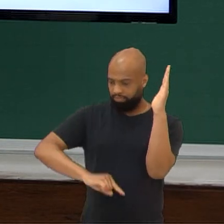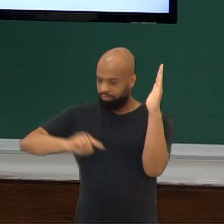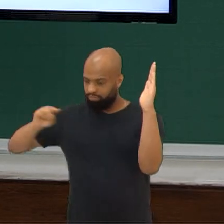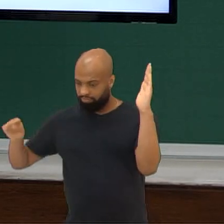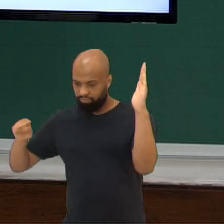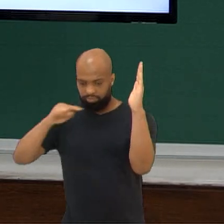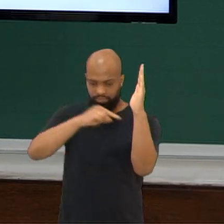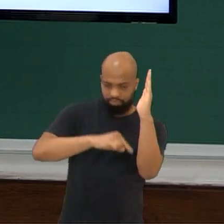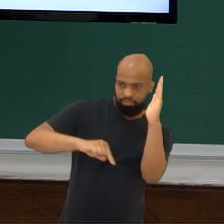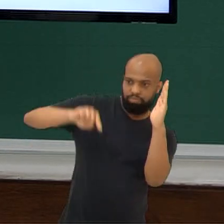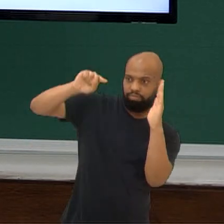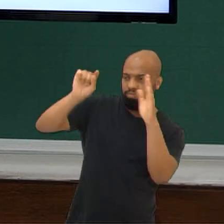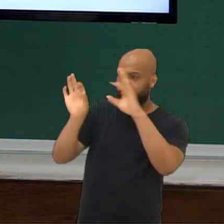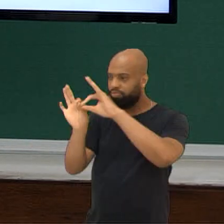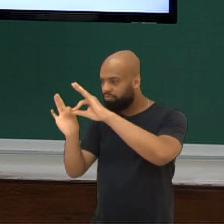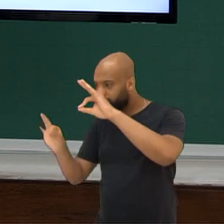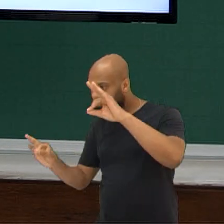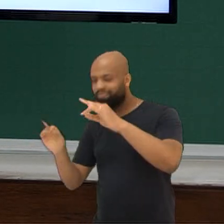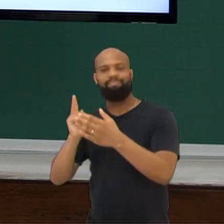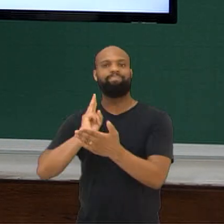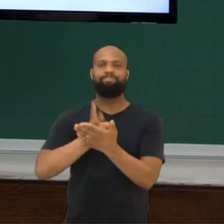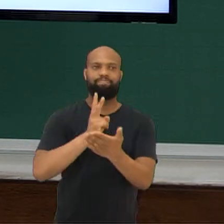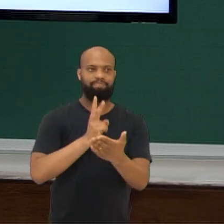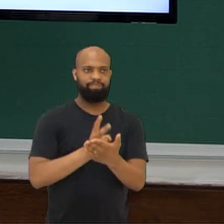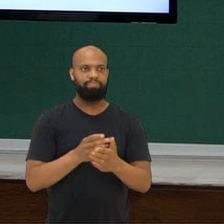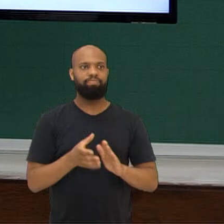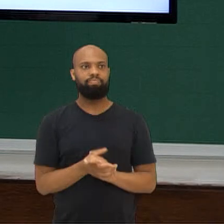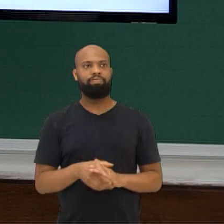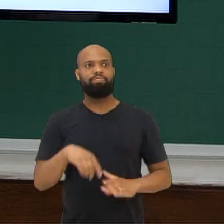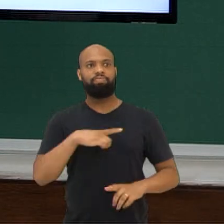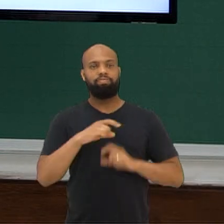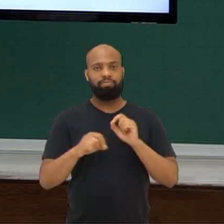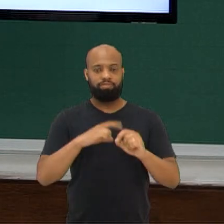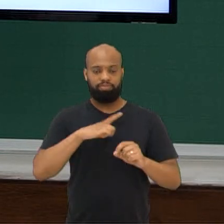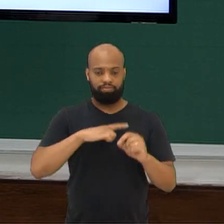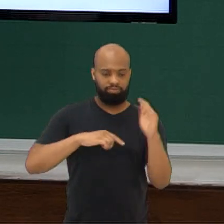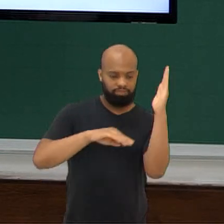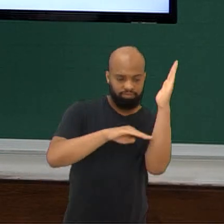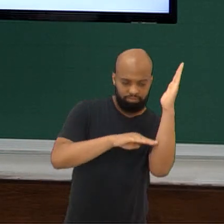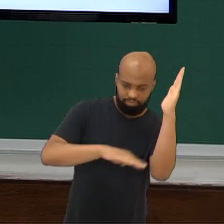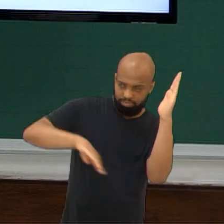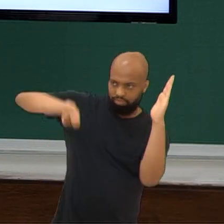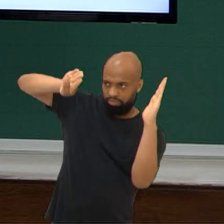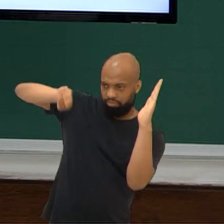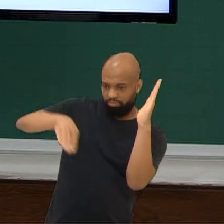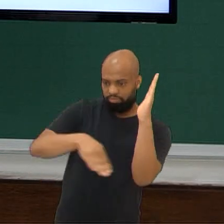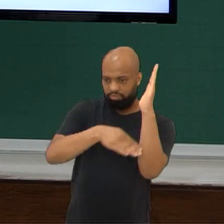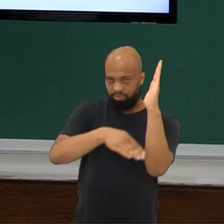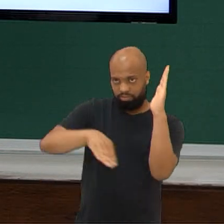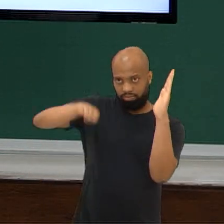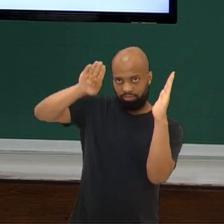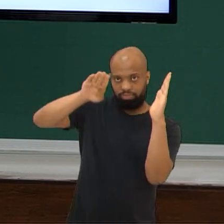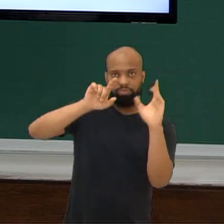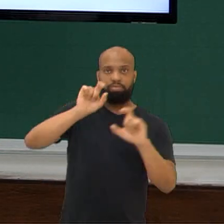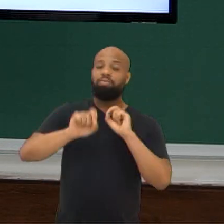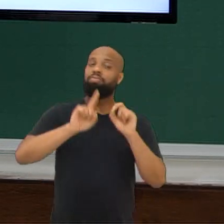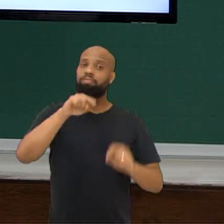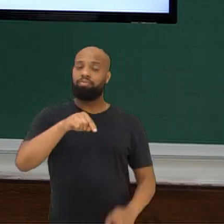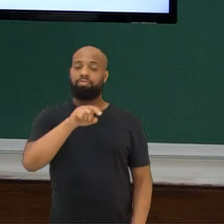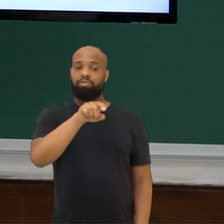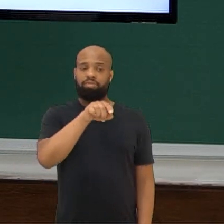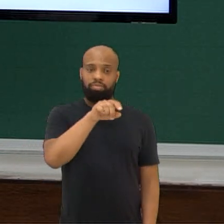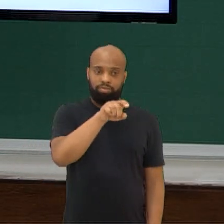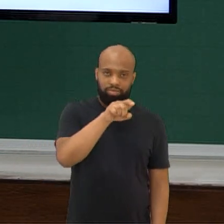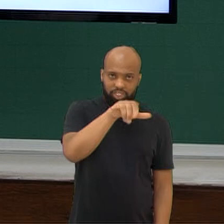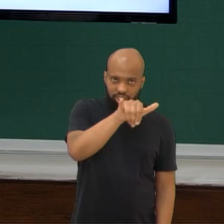é a mesma? Aqui eu tenho a função dessa curva de cima, f de x igual a 2 elevado a x,